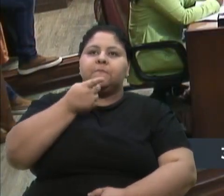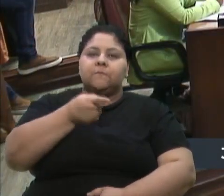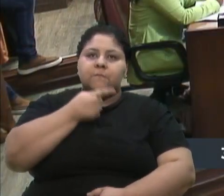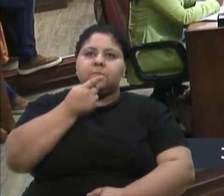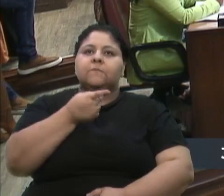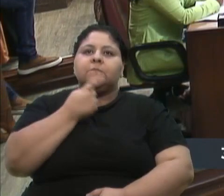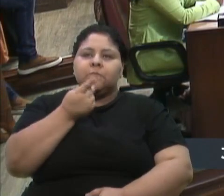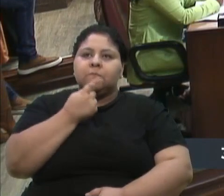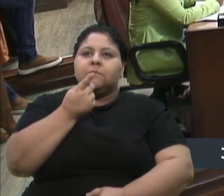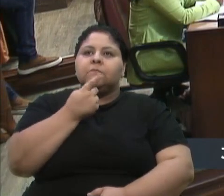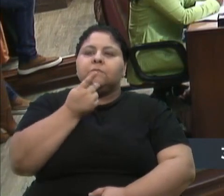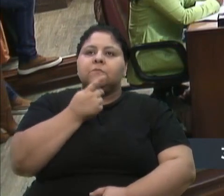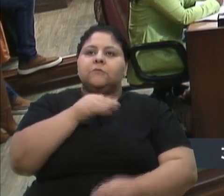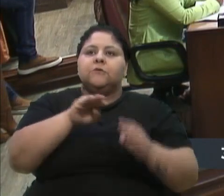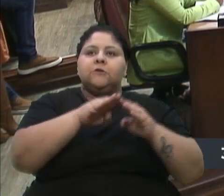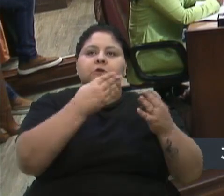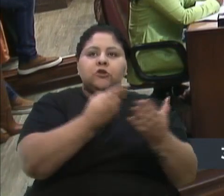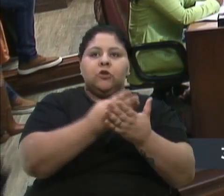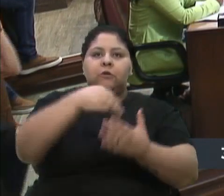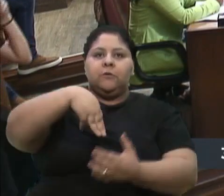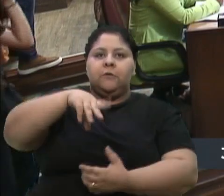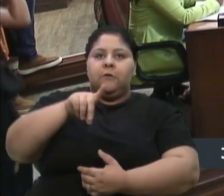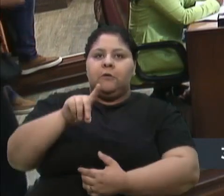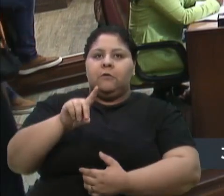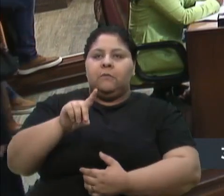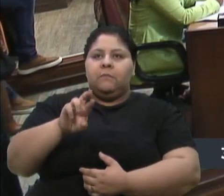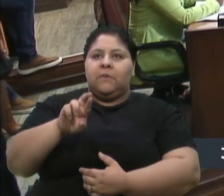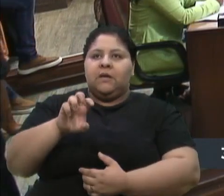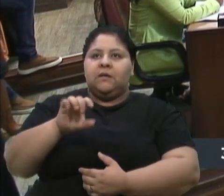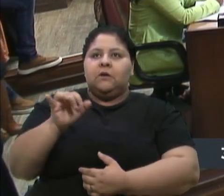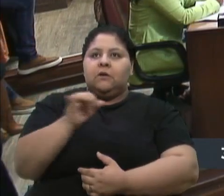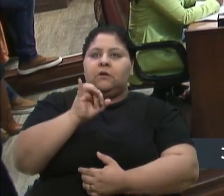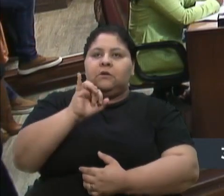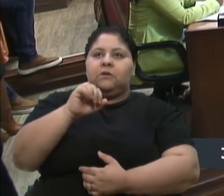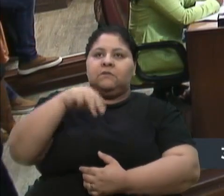Escola Madre Milda. Hoje até está na imprensa.